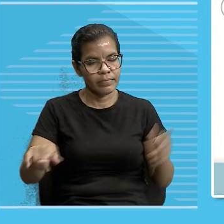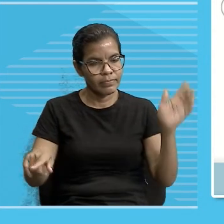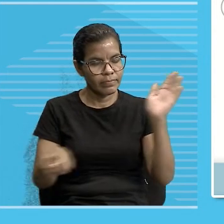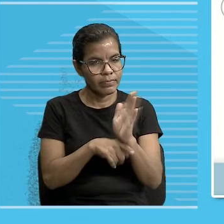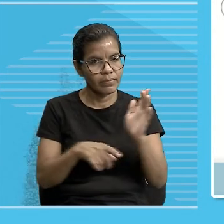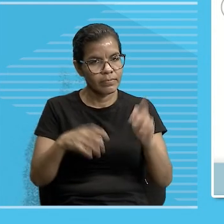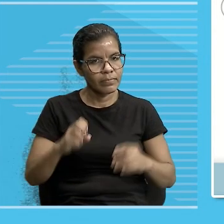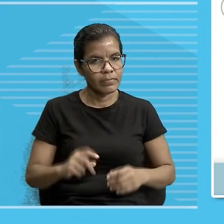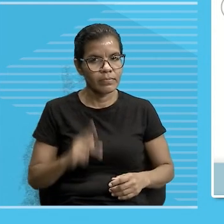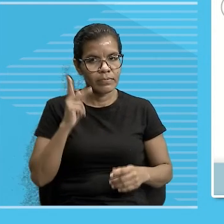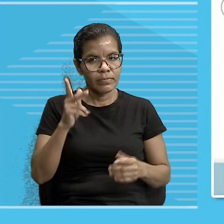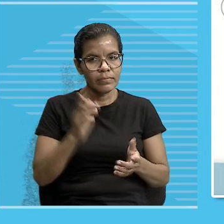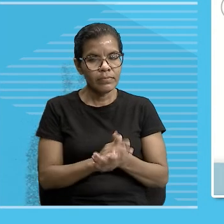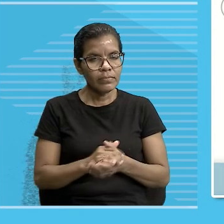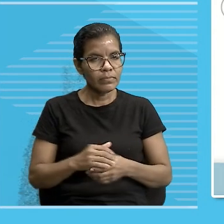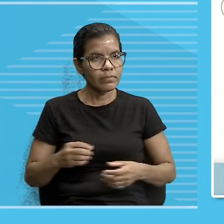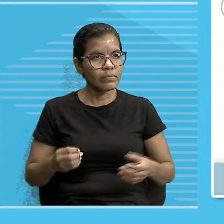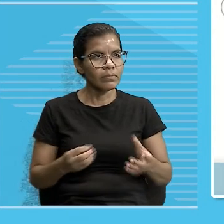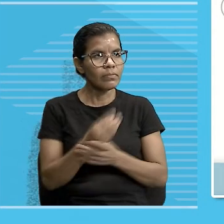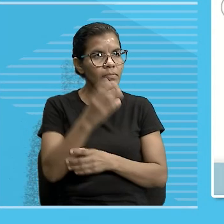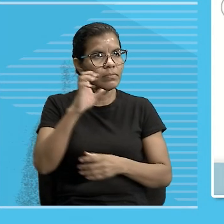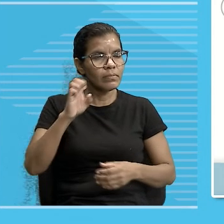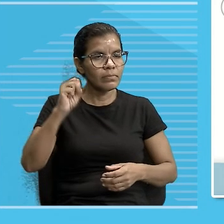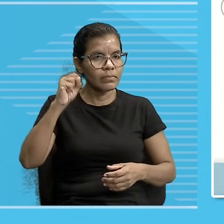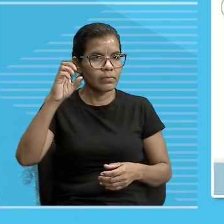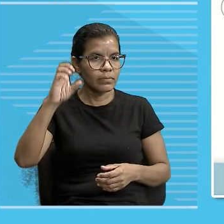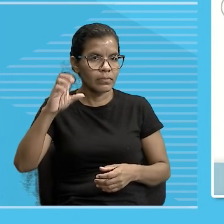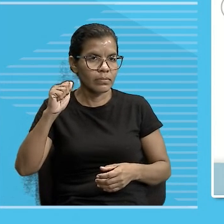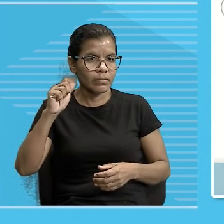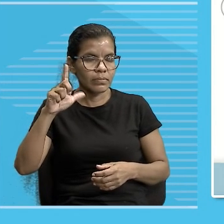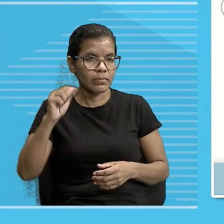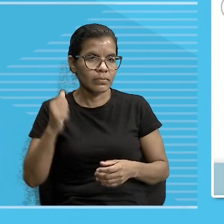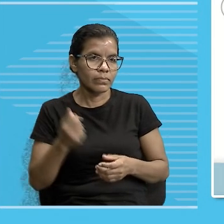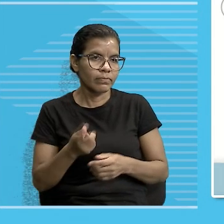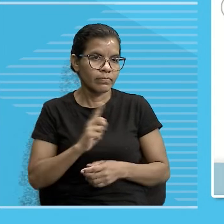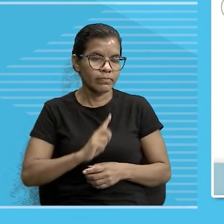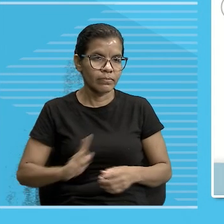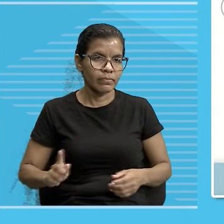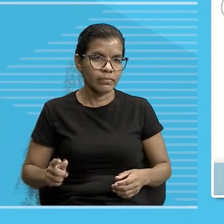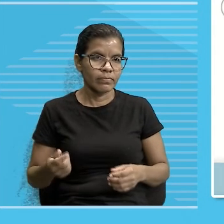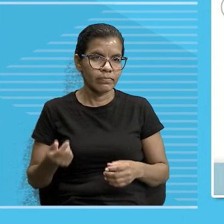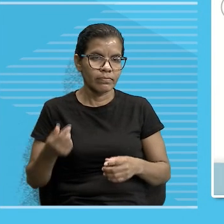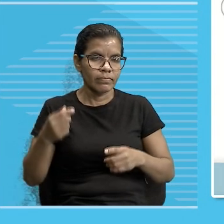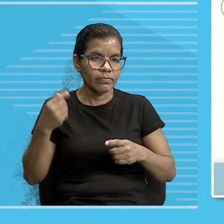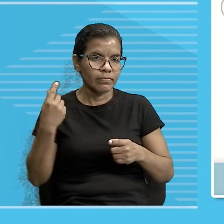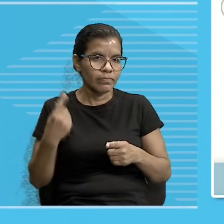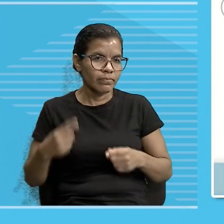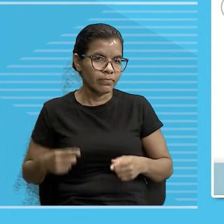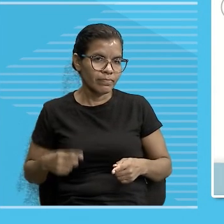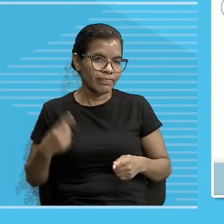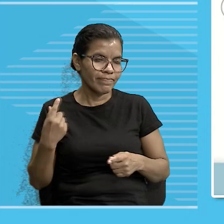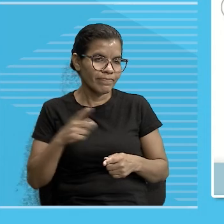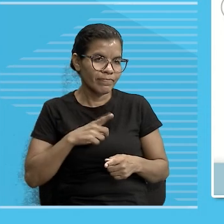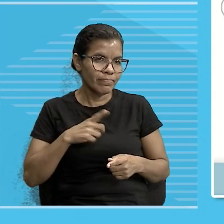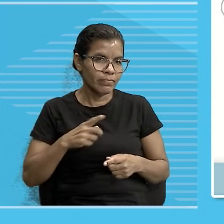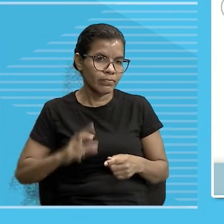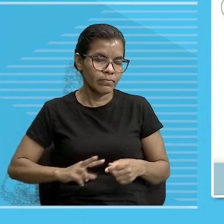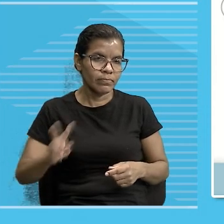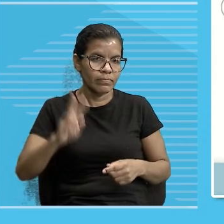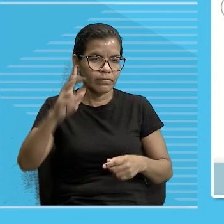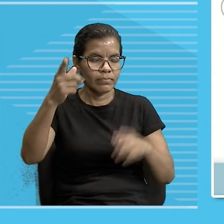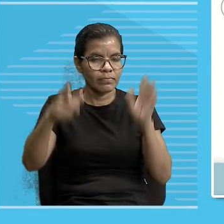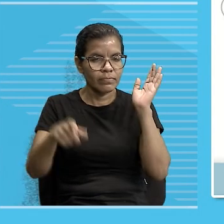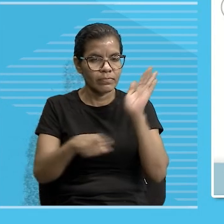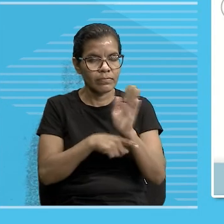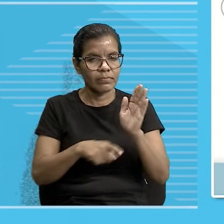Ok? Então, ele criou uma escala que não possui valores negativos.